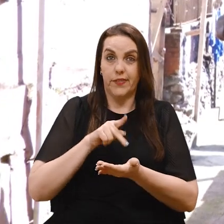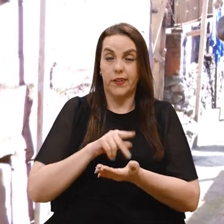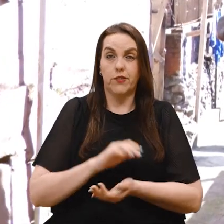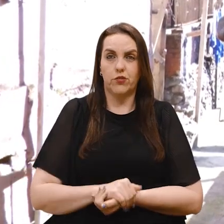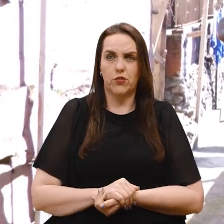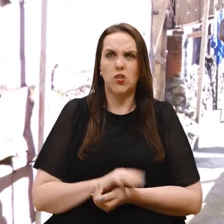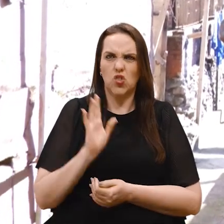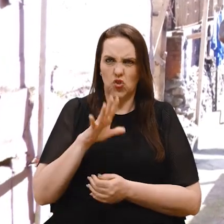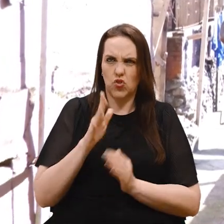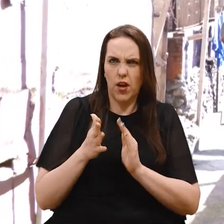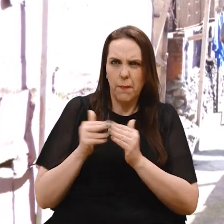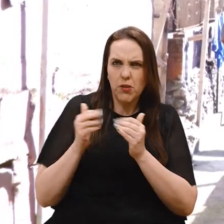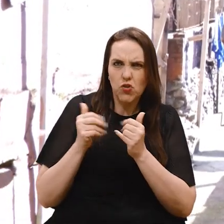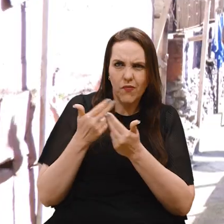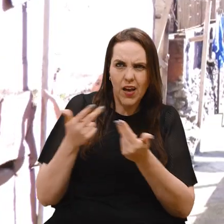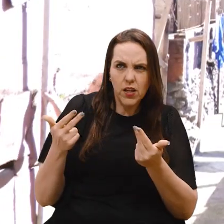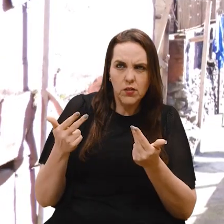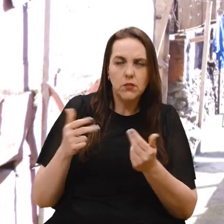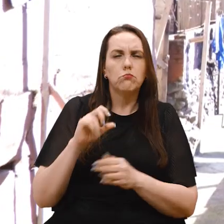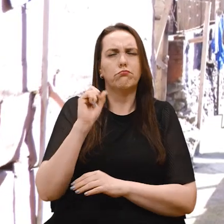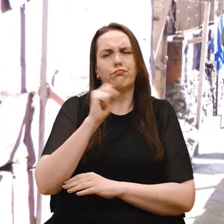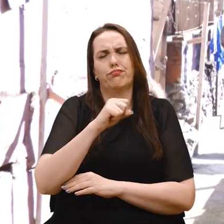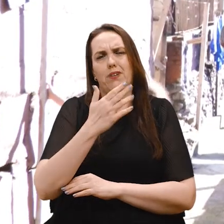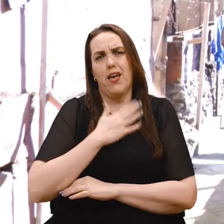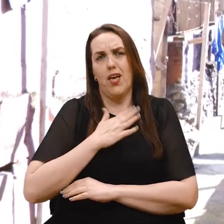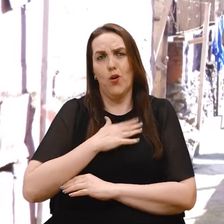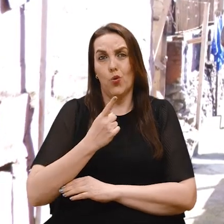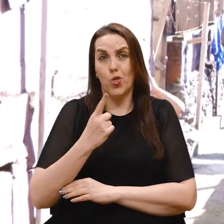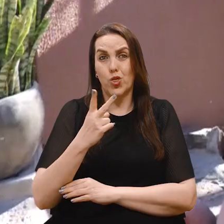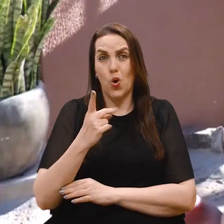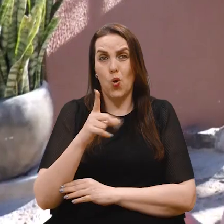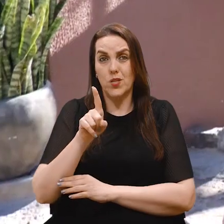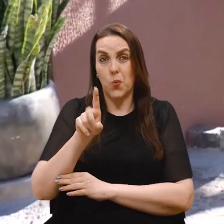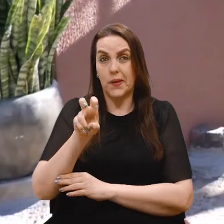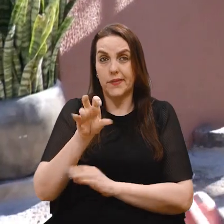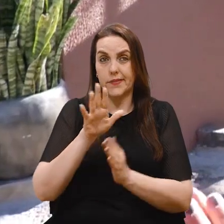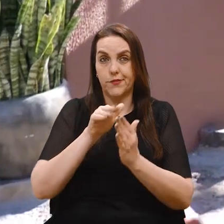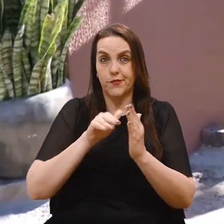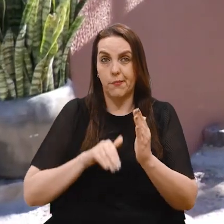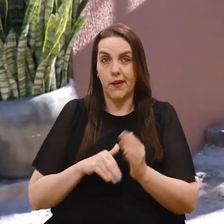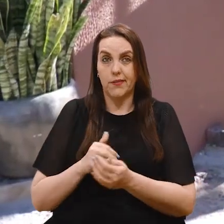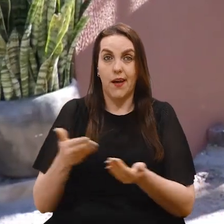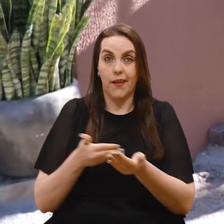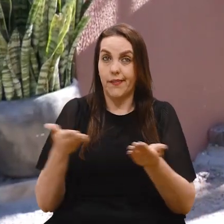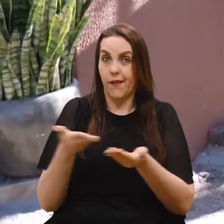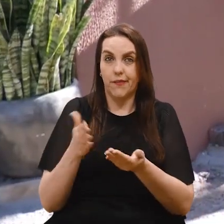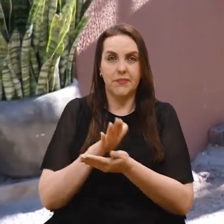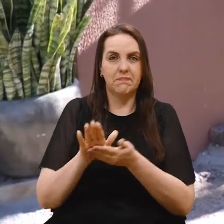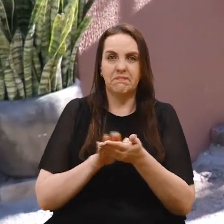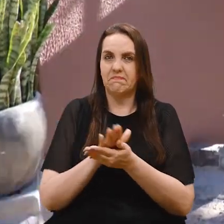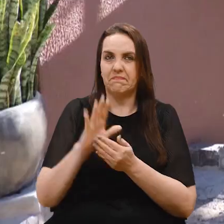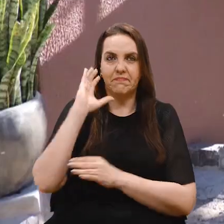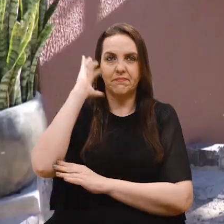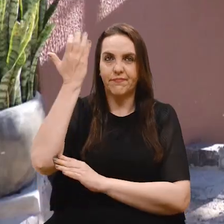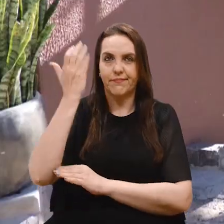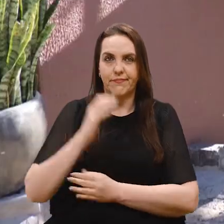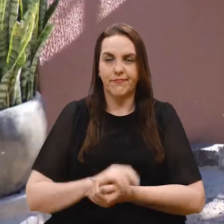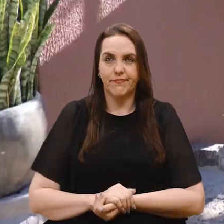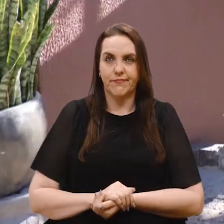foram várias solicitações. Nossa, eu acho que só eu já fiz uns 12, 15 chamados. E até agora não foi nada resolvido.